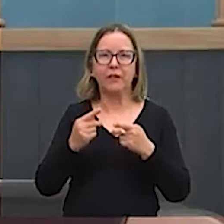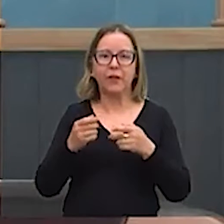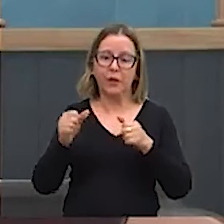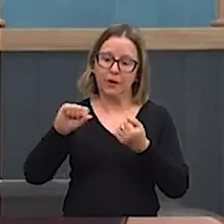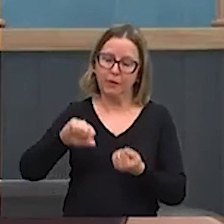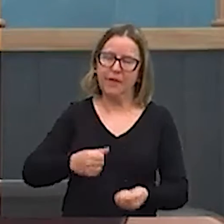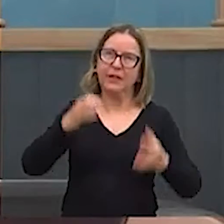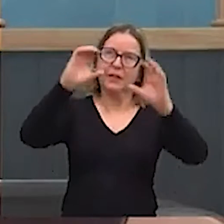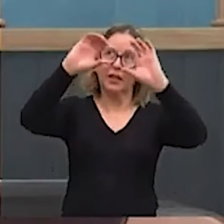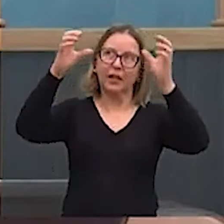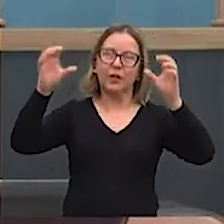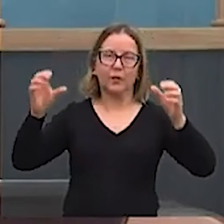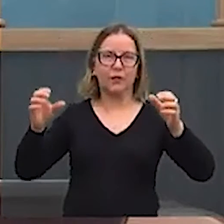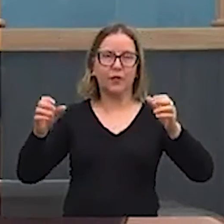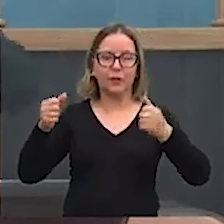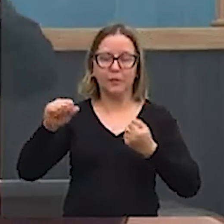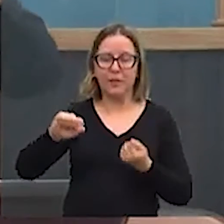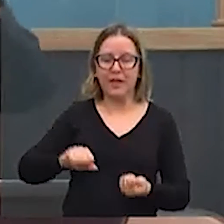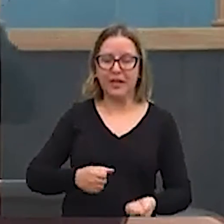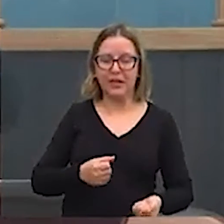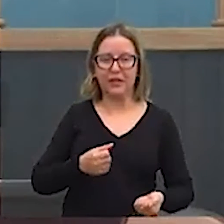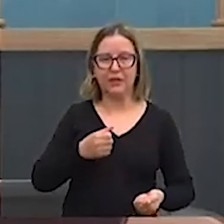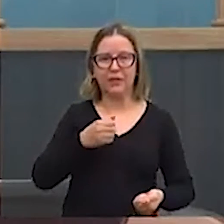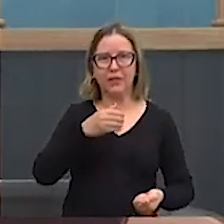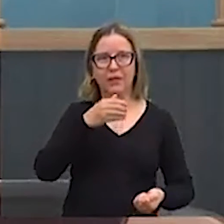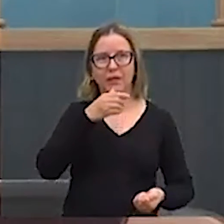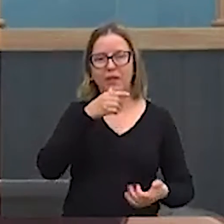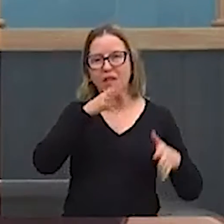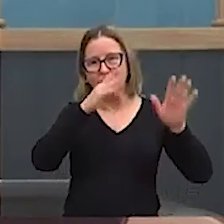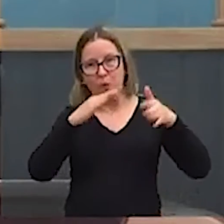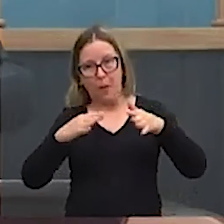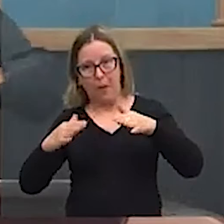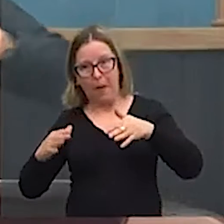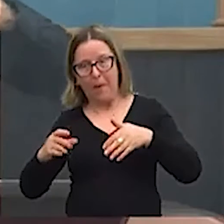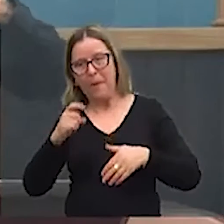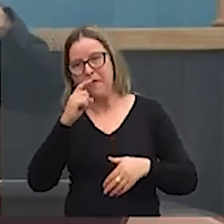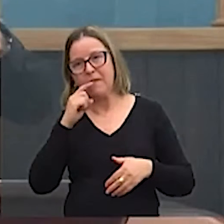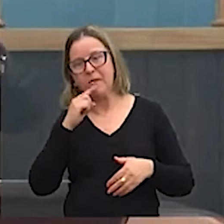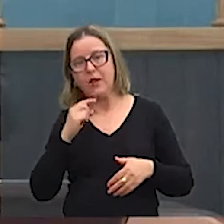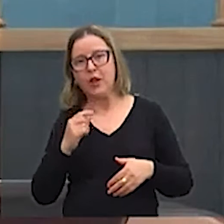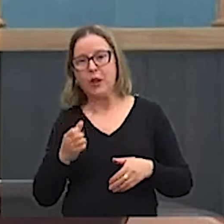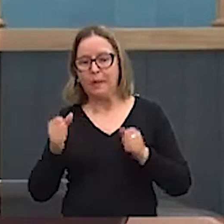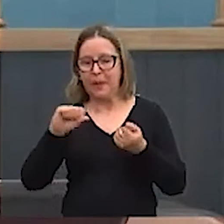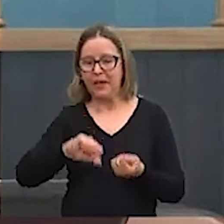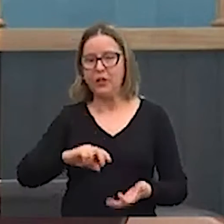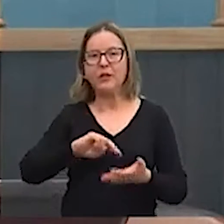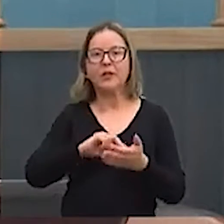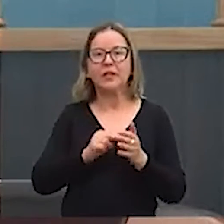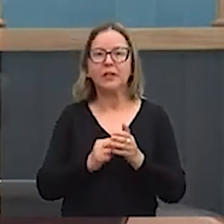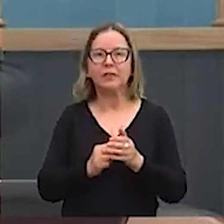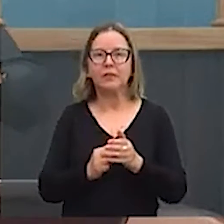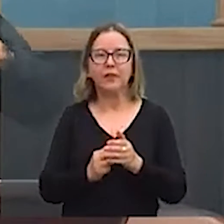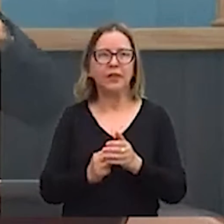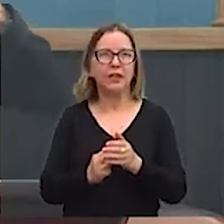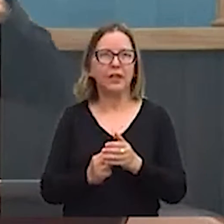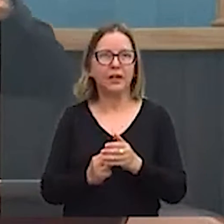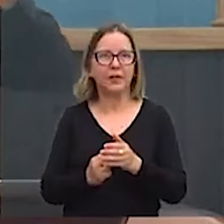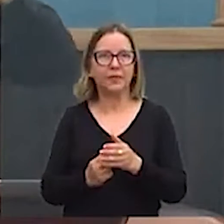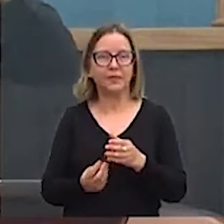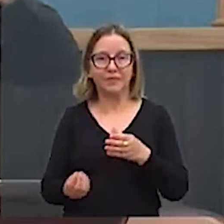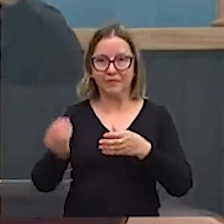Vermelho. Batismo significa inclusão. Significa um mergulho.